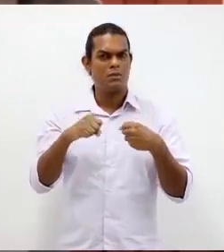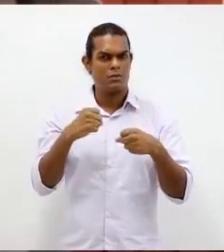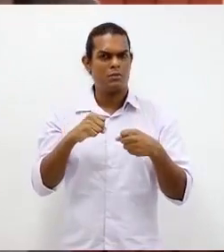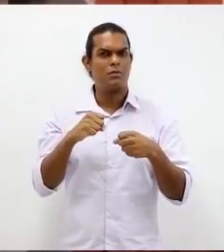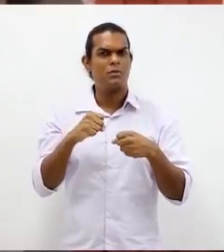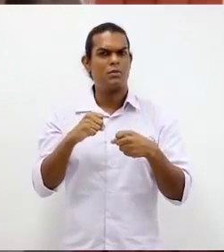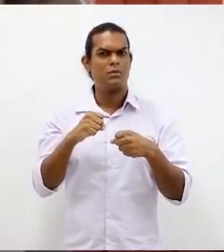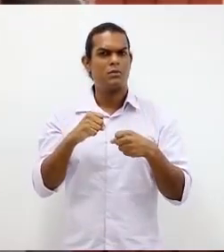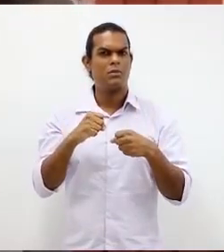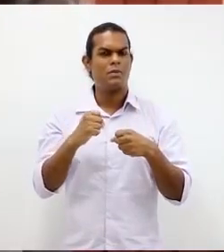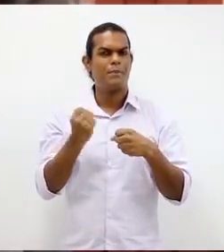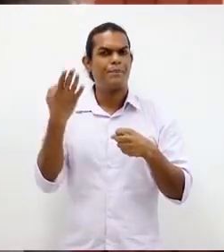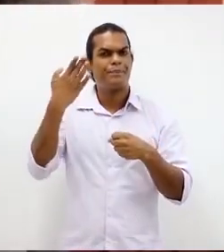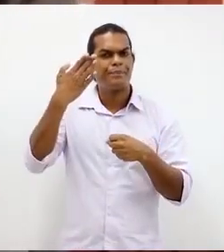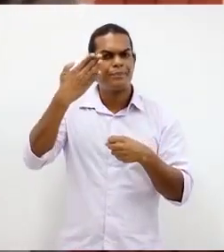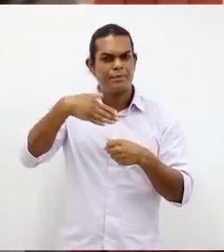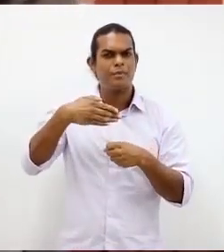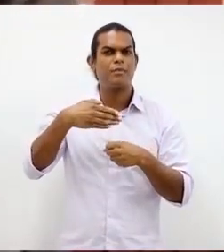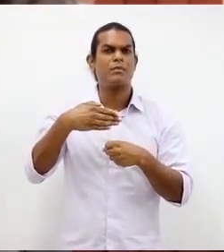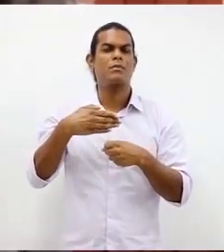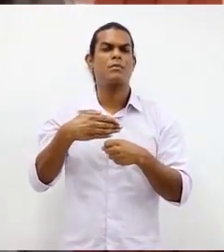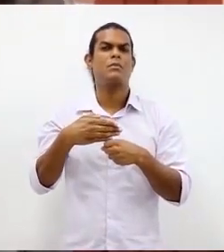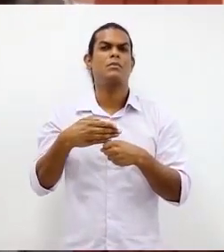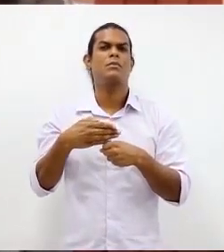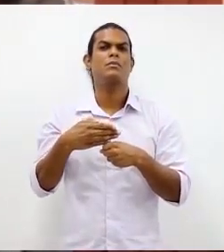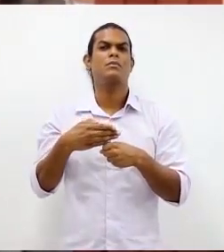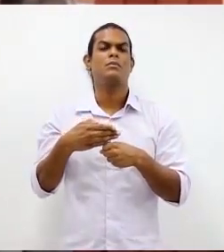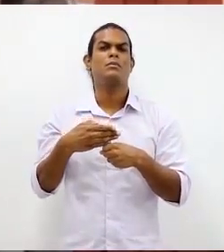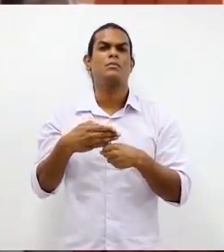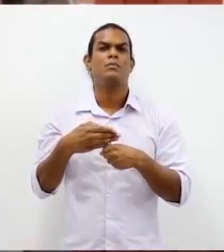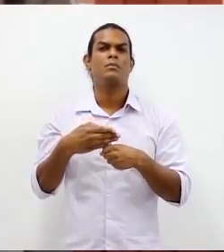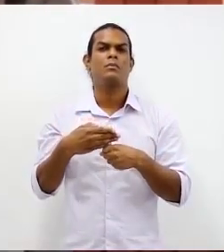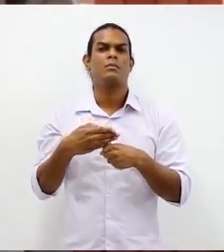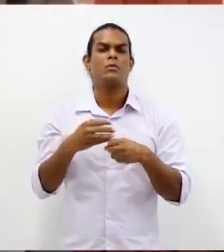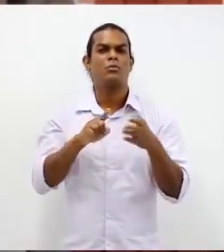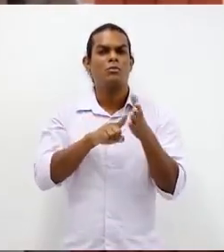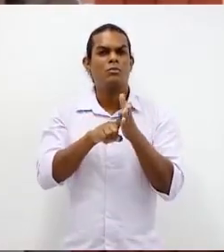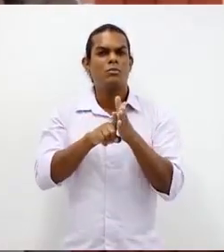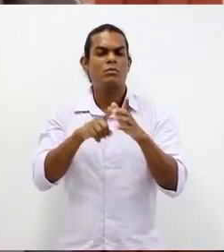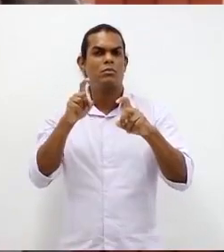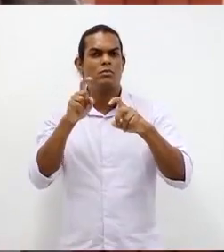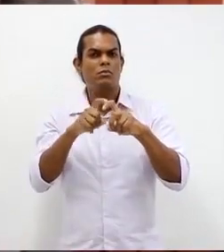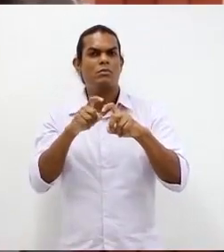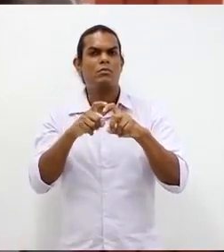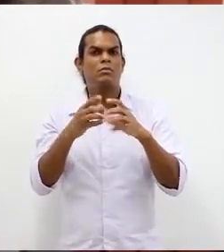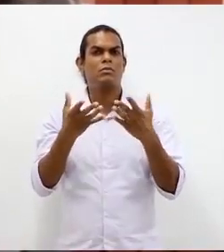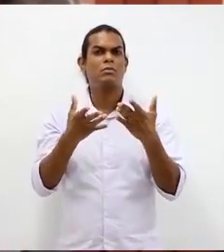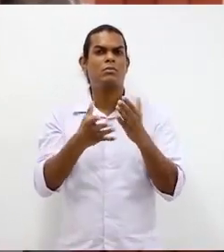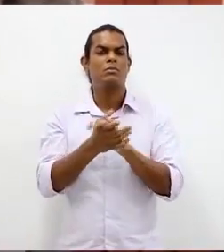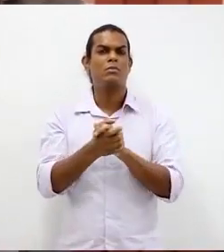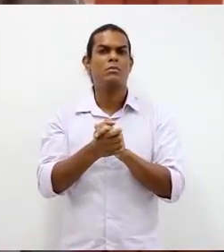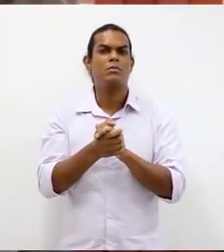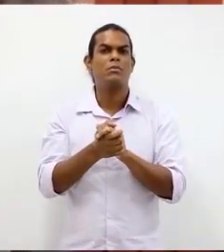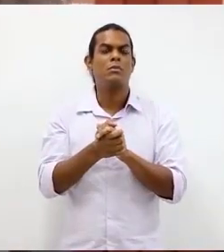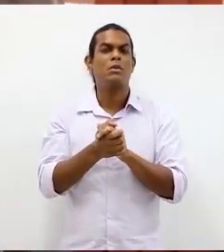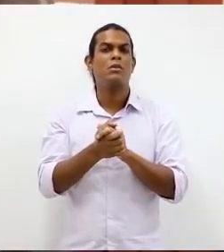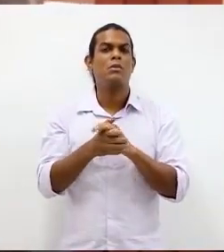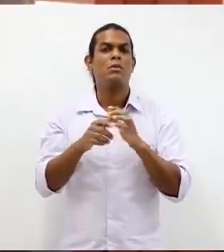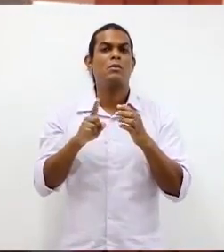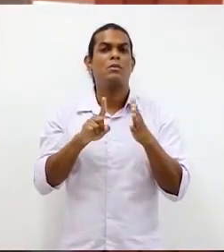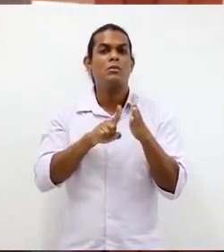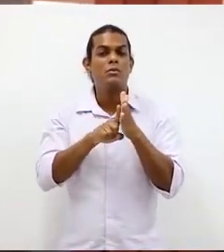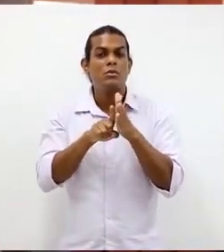ser comprovado por um laudo técnico. E o artigo 191 da CLT diz que o laudo técnico tem que ser feito por